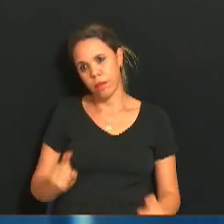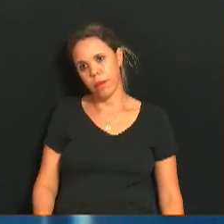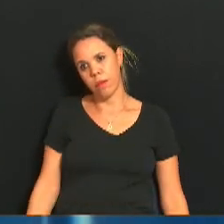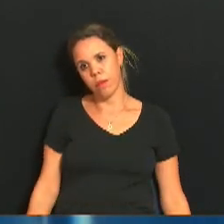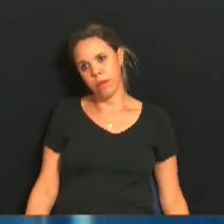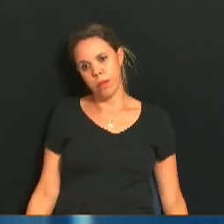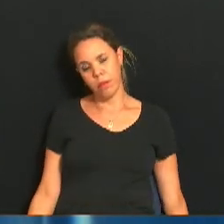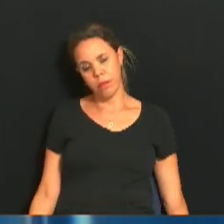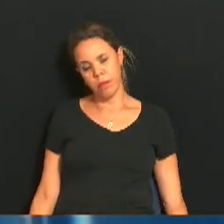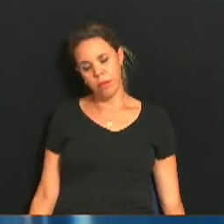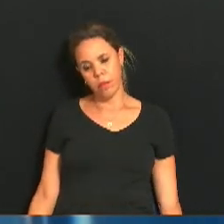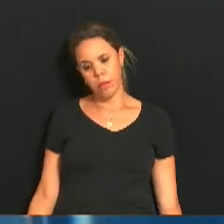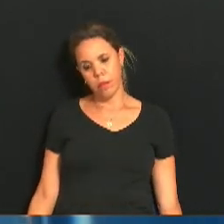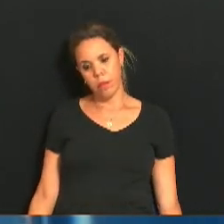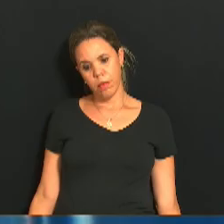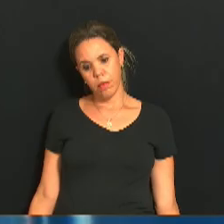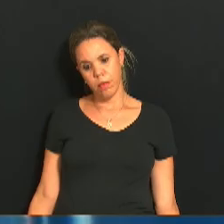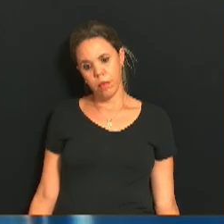obrigado